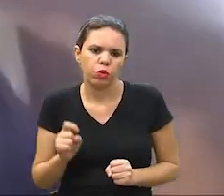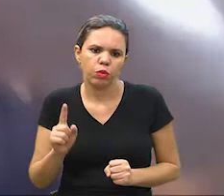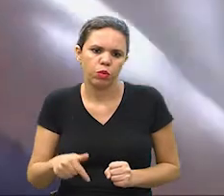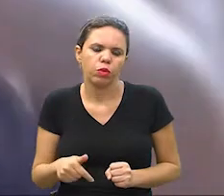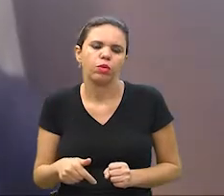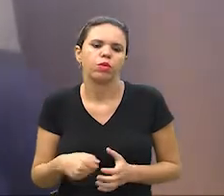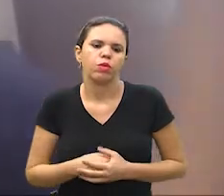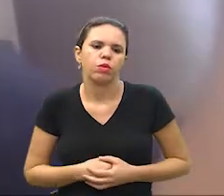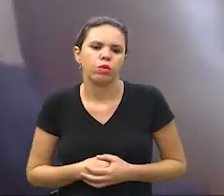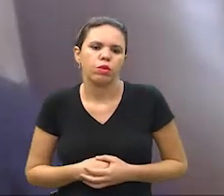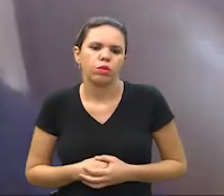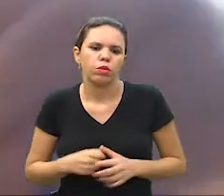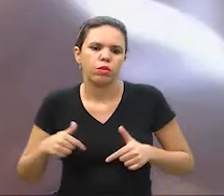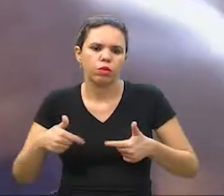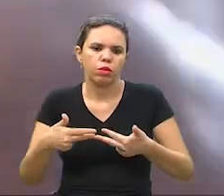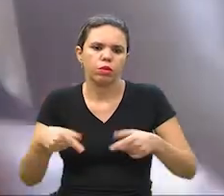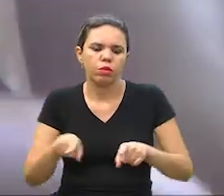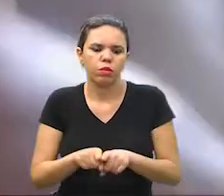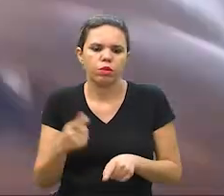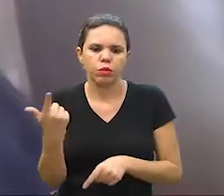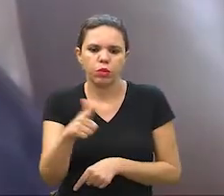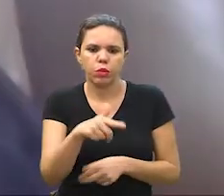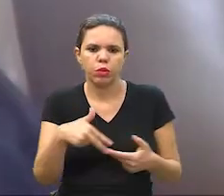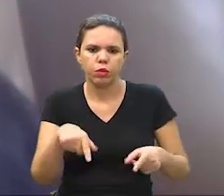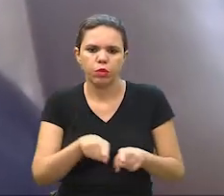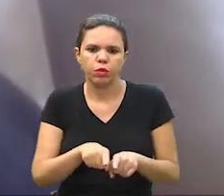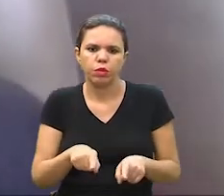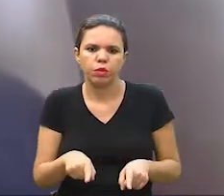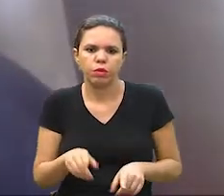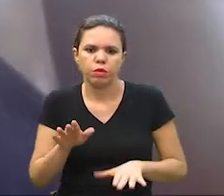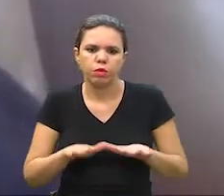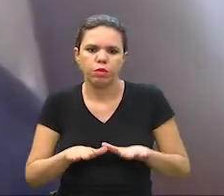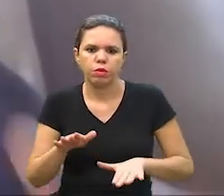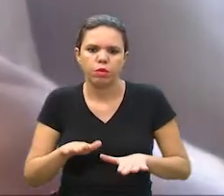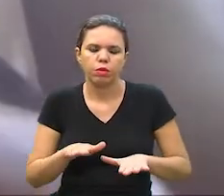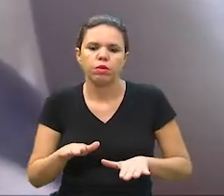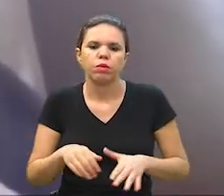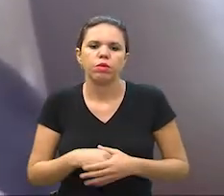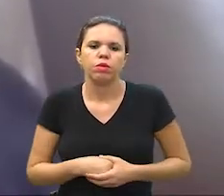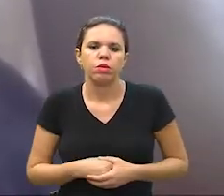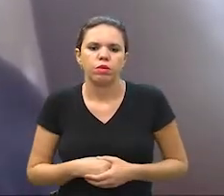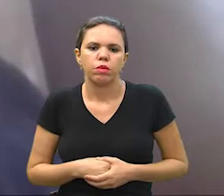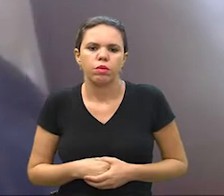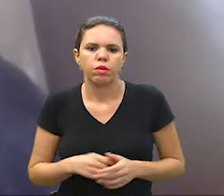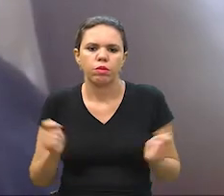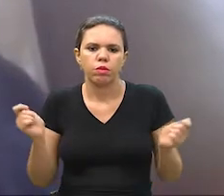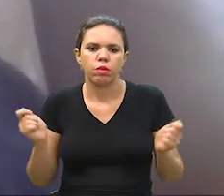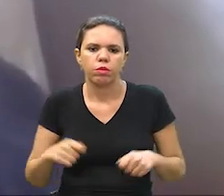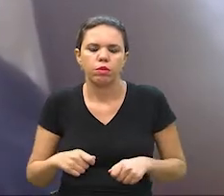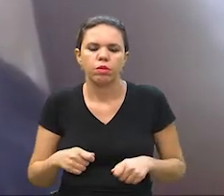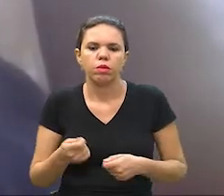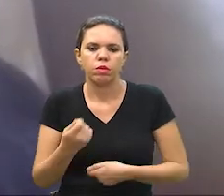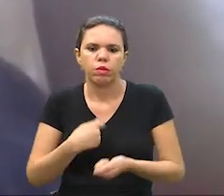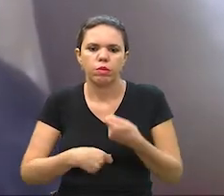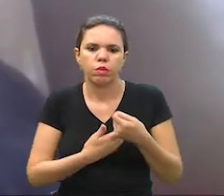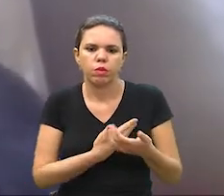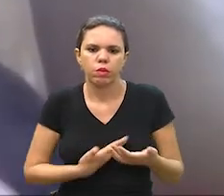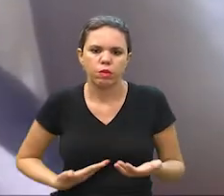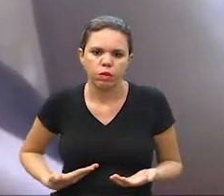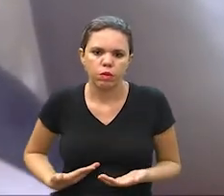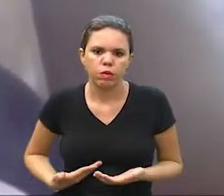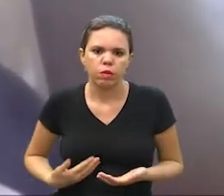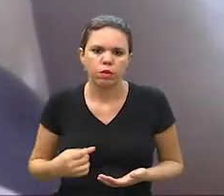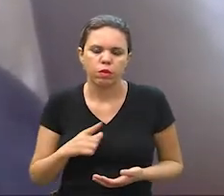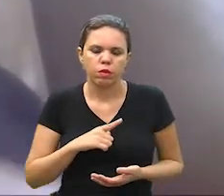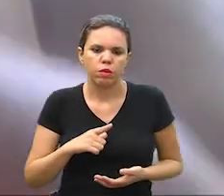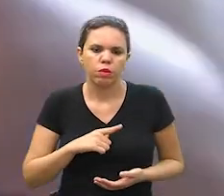isso, puxar ações e ter outras ações, dependendo da abrangência e da capacidade e da governabilidade que